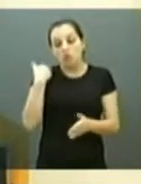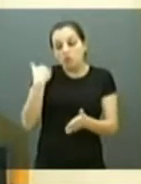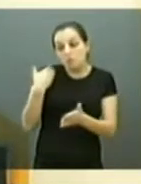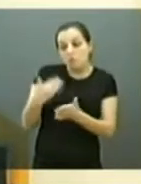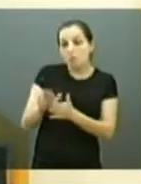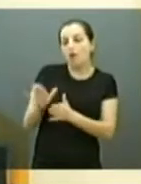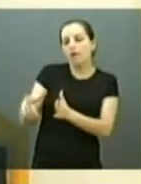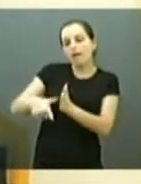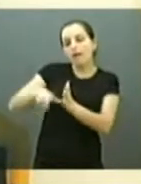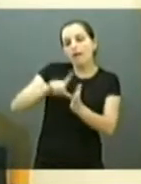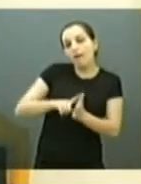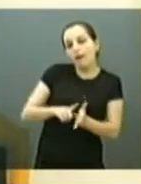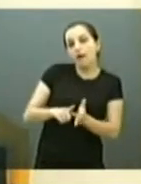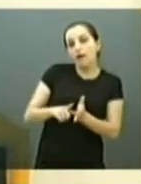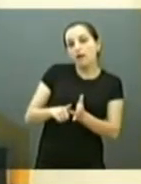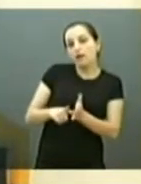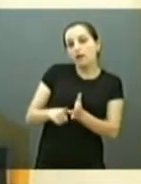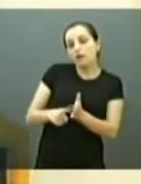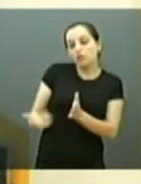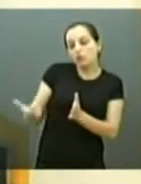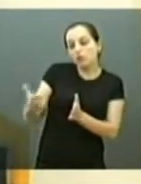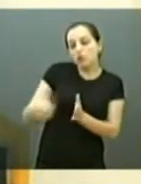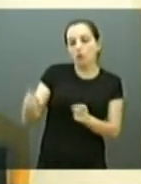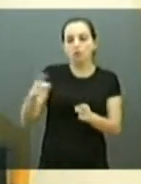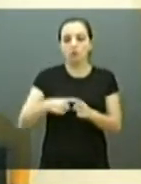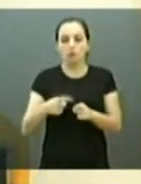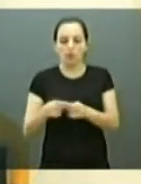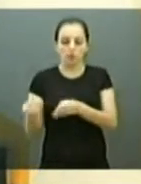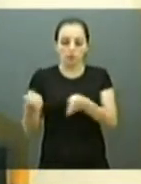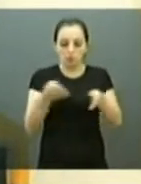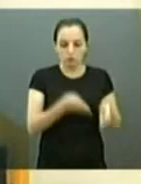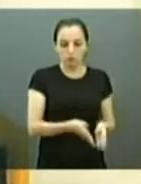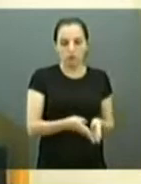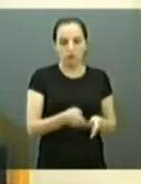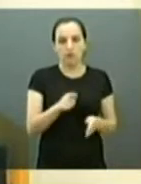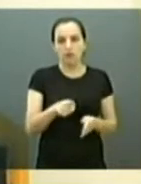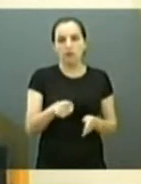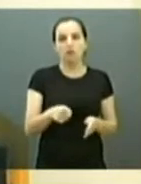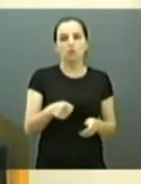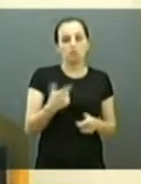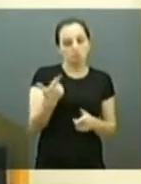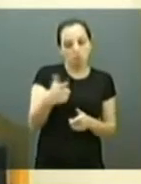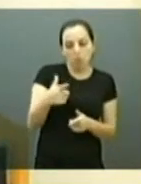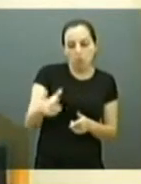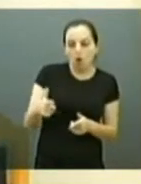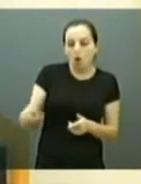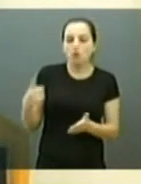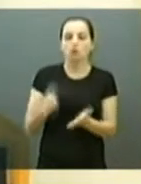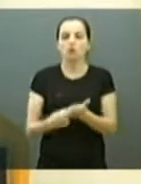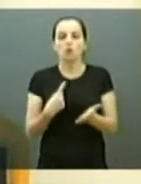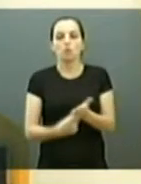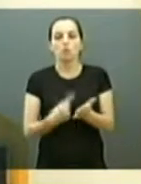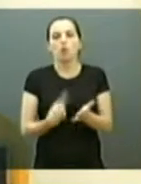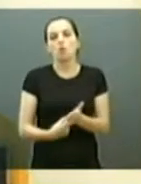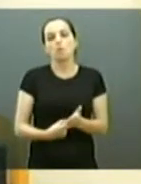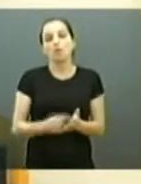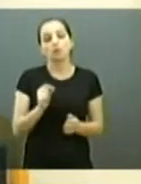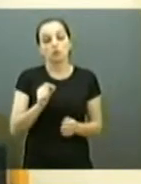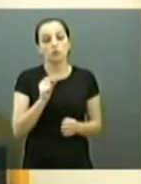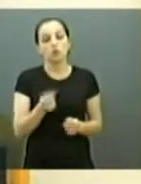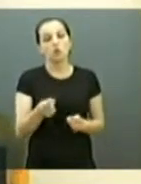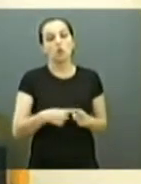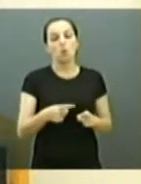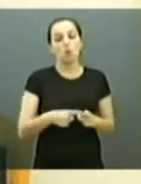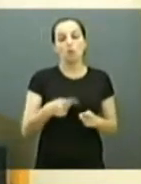Se o outro não chegar, ele vai aguardar. Infelizmente, se ele tiver outros compromissos, isso faz parte aí do plantonista, né? E o médico que